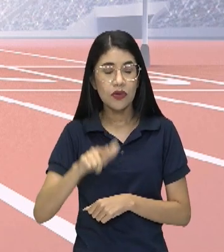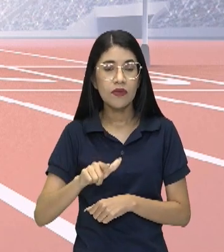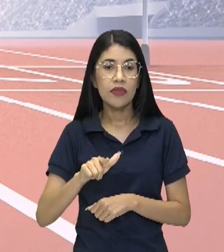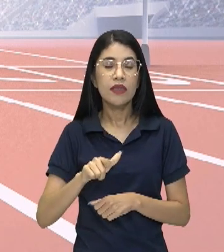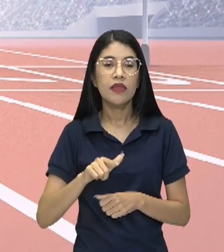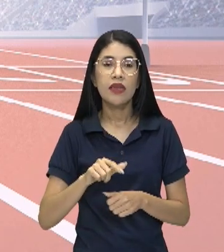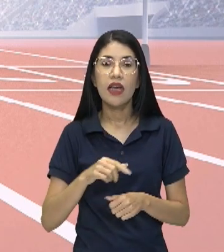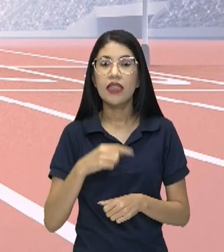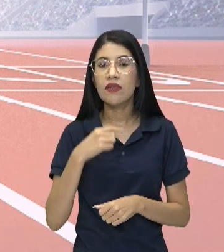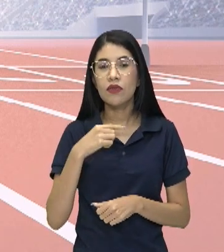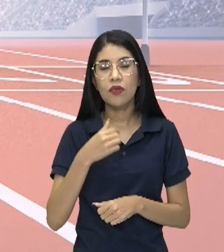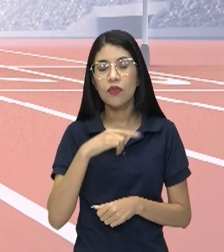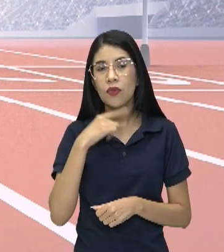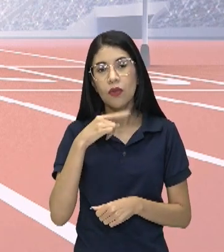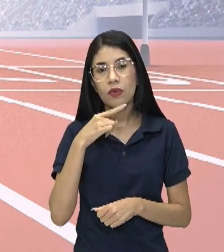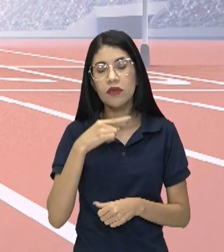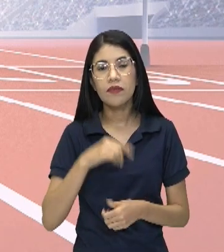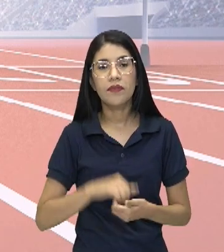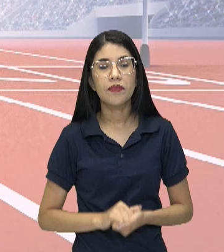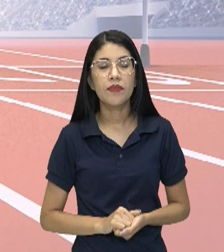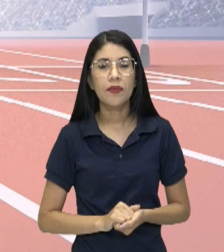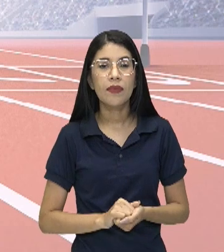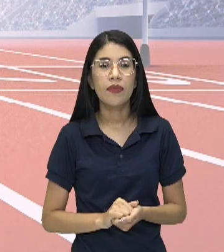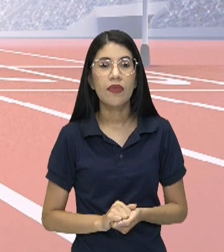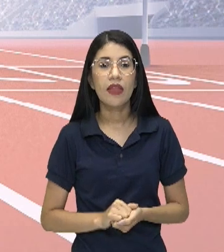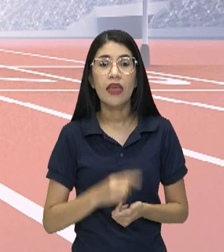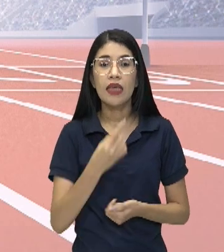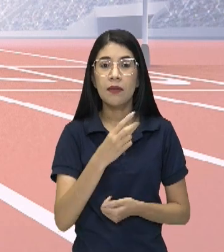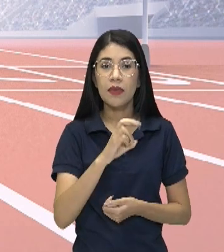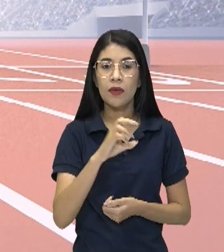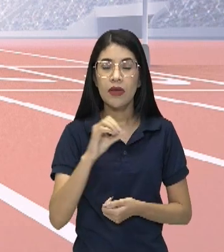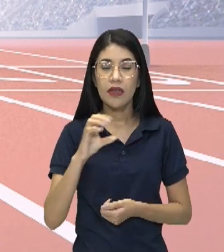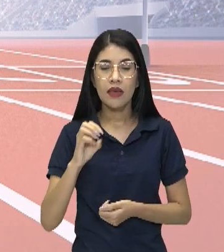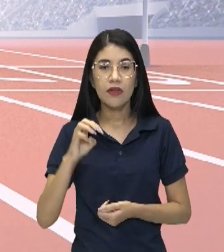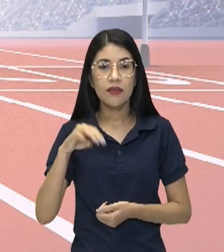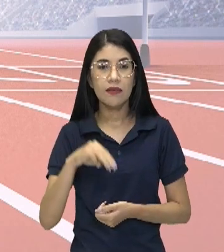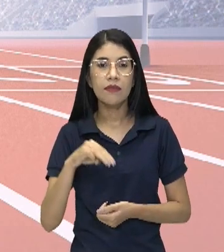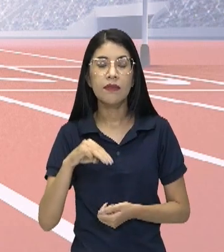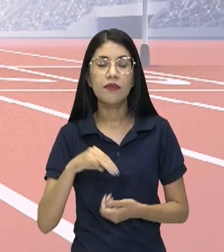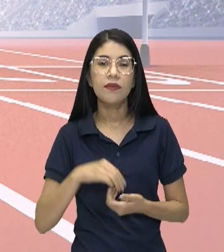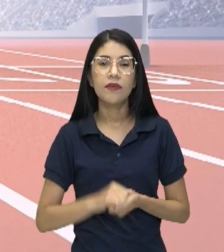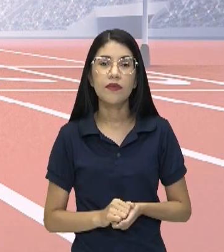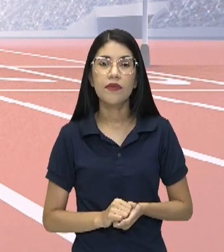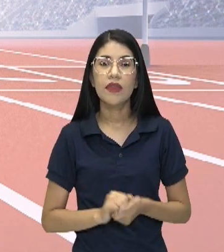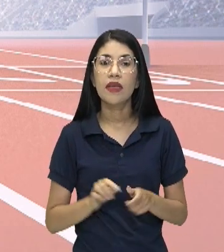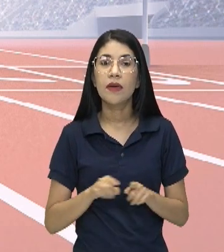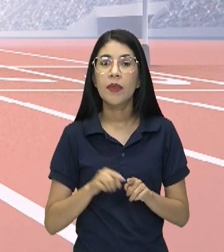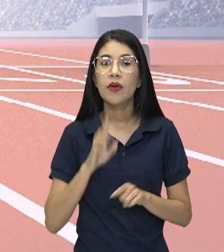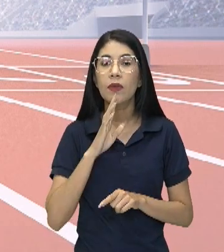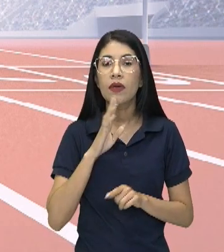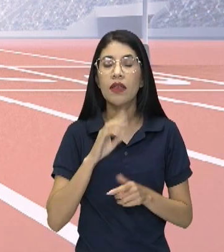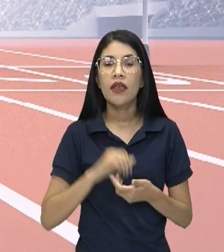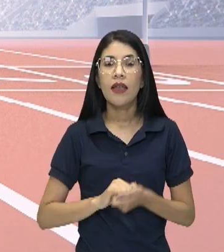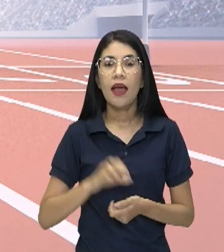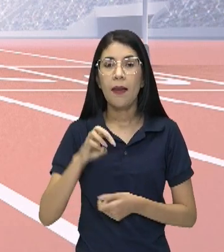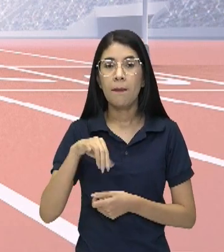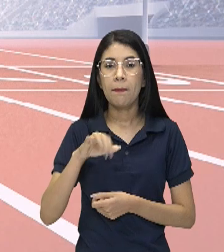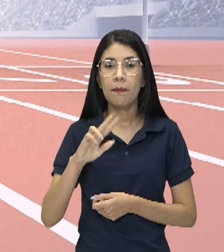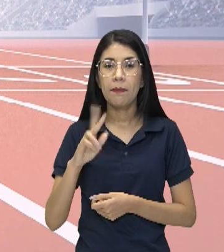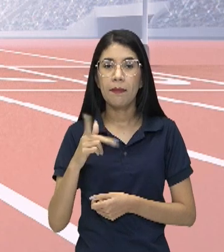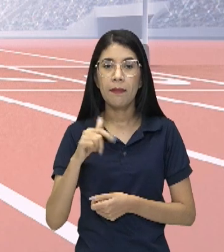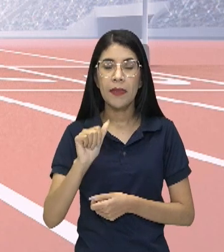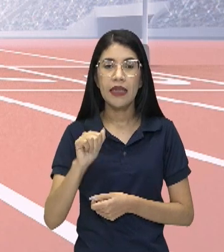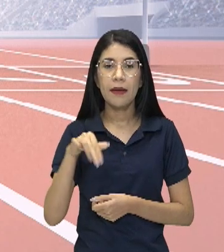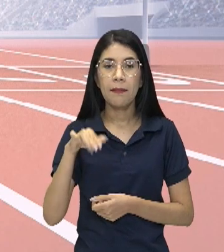talvez não tenha energia. Da mesma forma, os 1.500 metros, né, que é conhecida como a milha